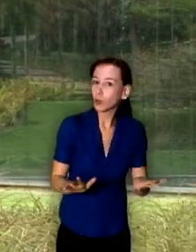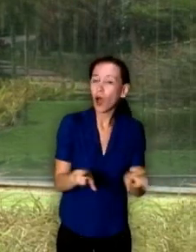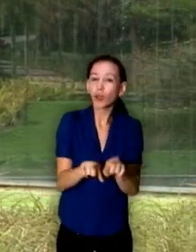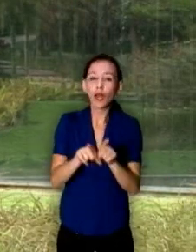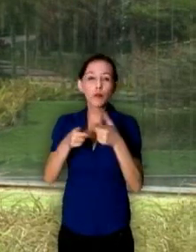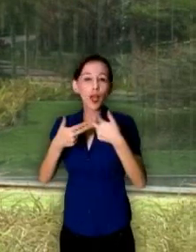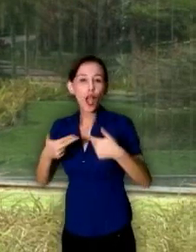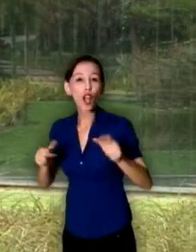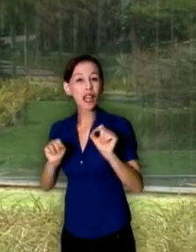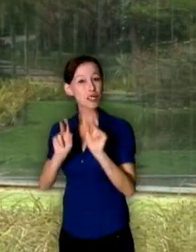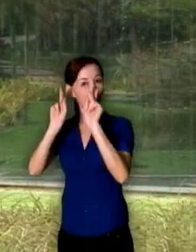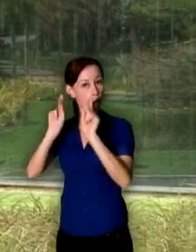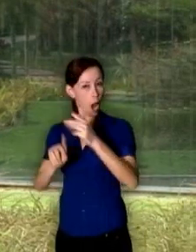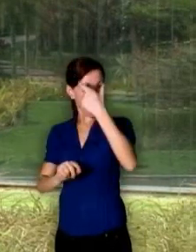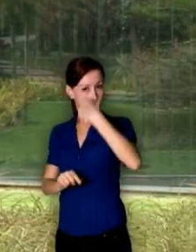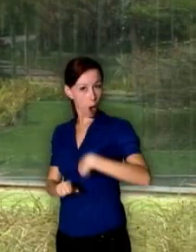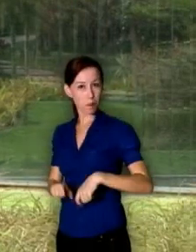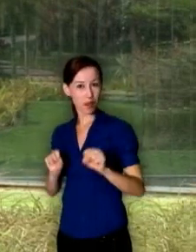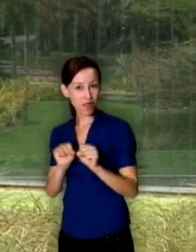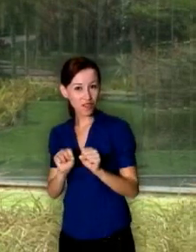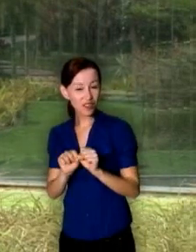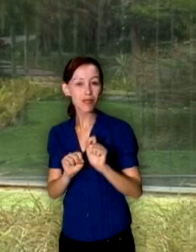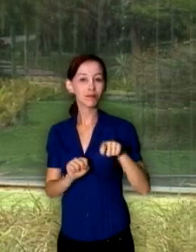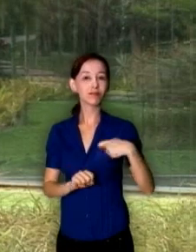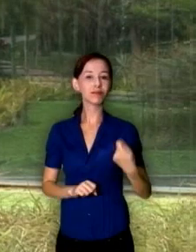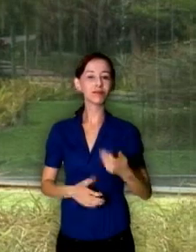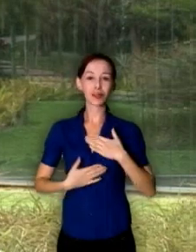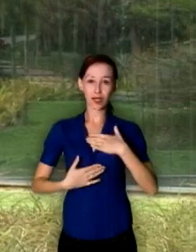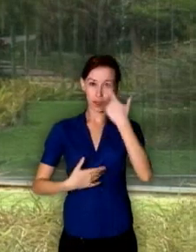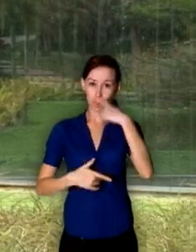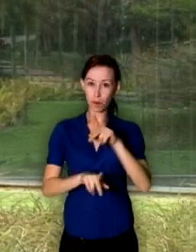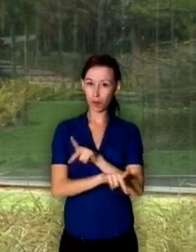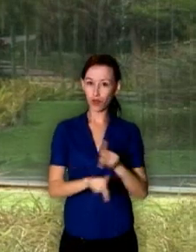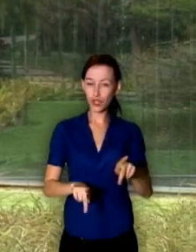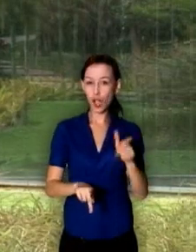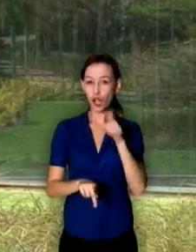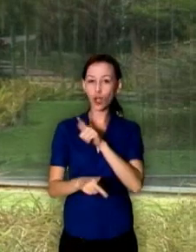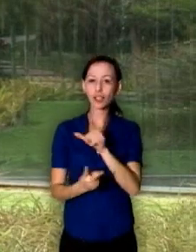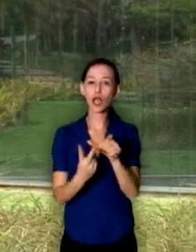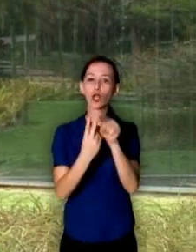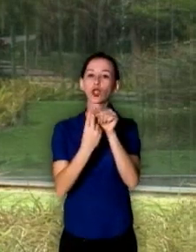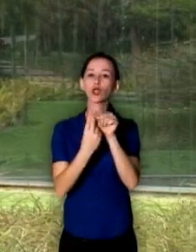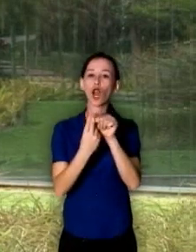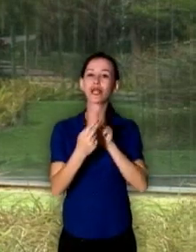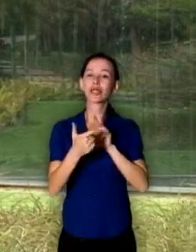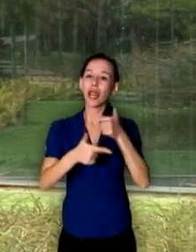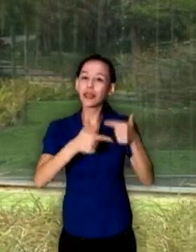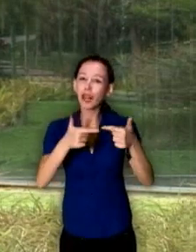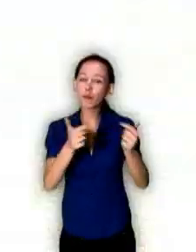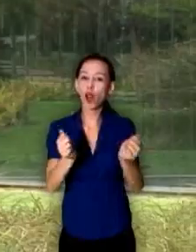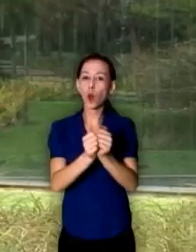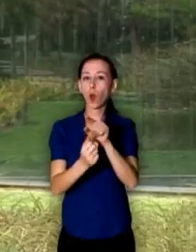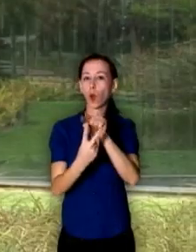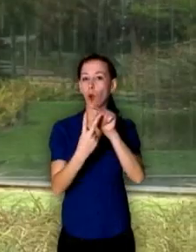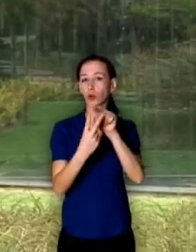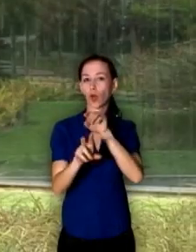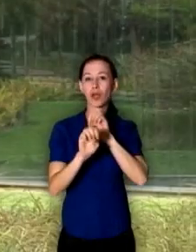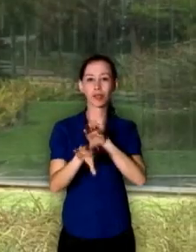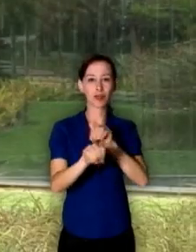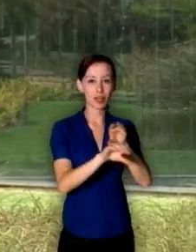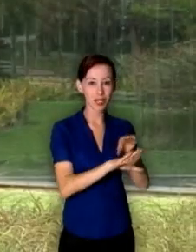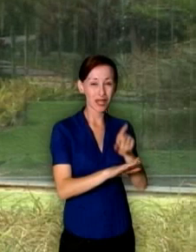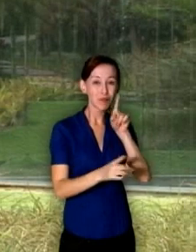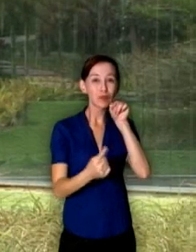homem possibilita ao professor juntar esses dois conceitos e explorar nas atividades. Em termos